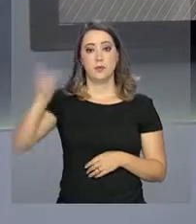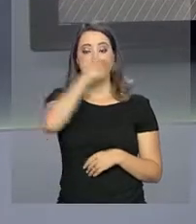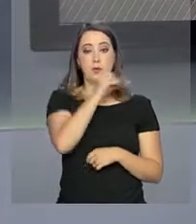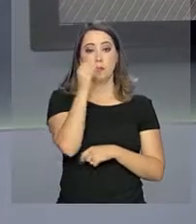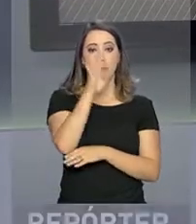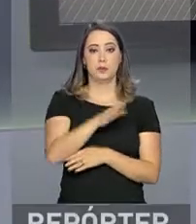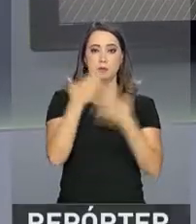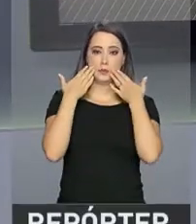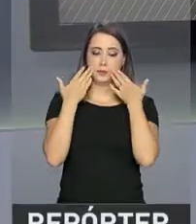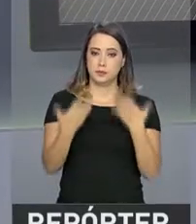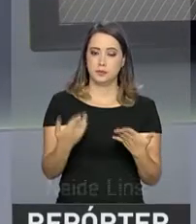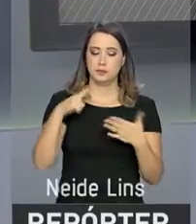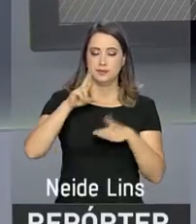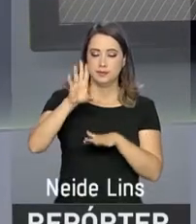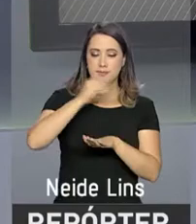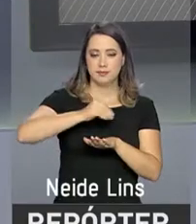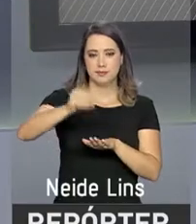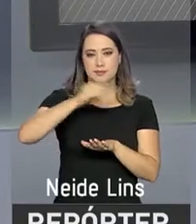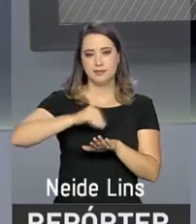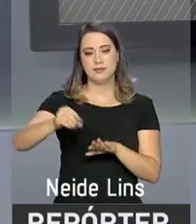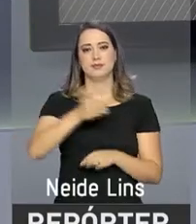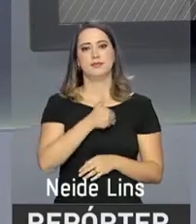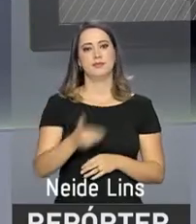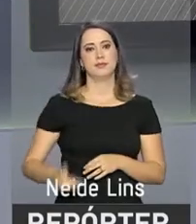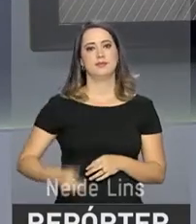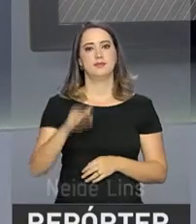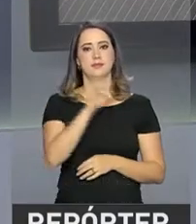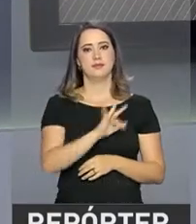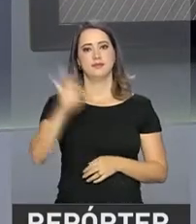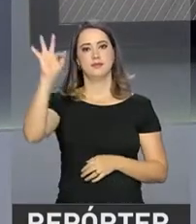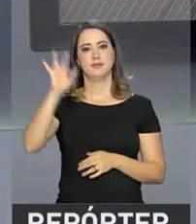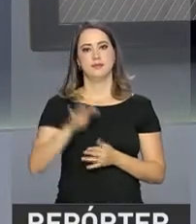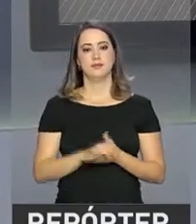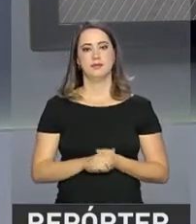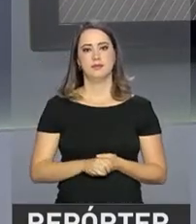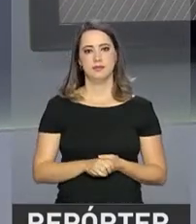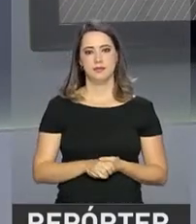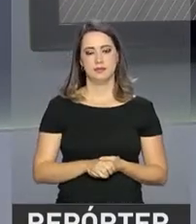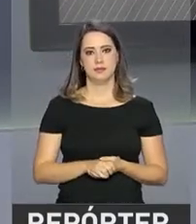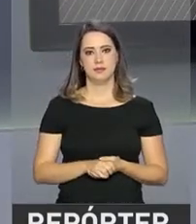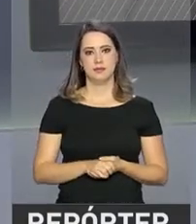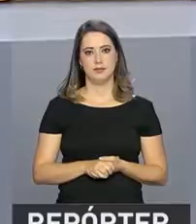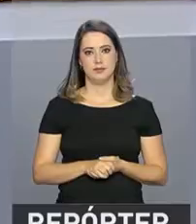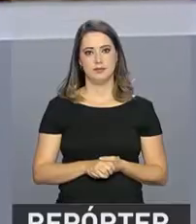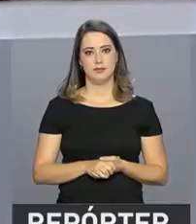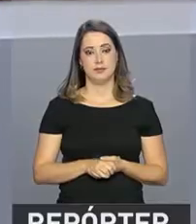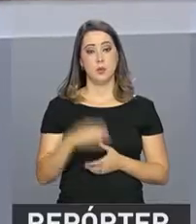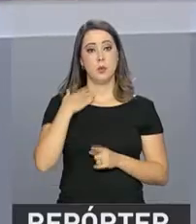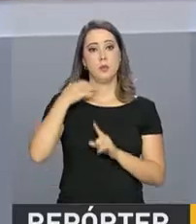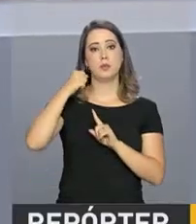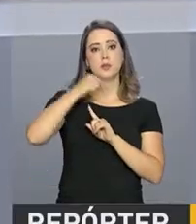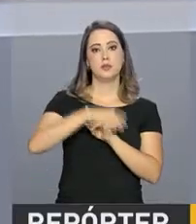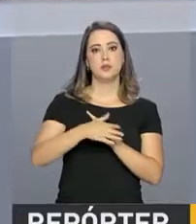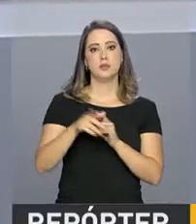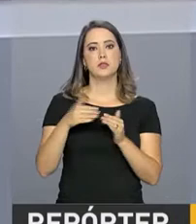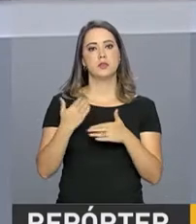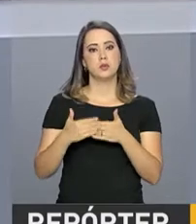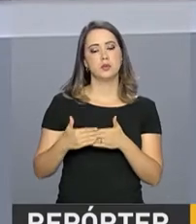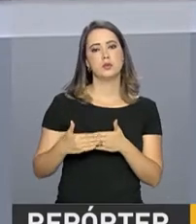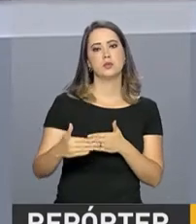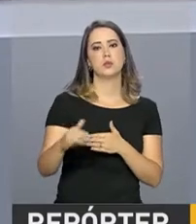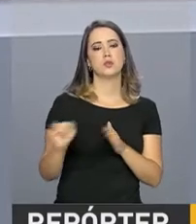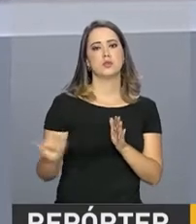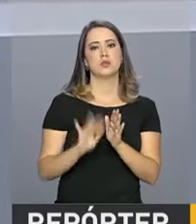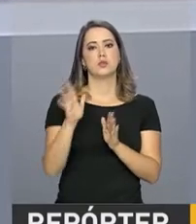Olá, boa tarde. Começa agora mais uma edição do Repórter NBR com as notícias do governo federal. O Banco Central mantém a previsão